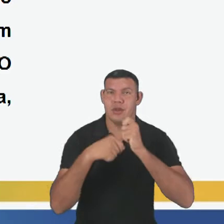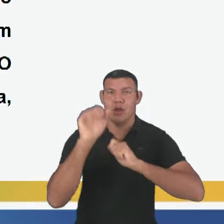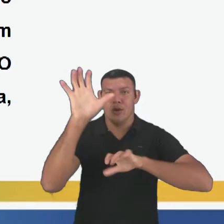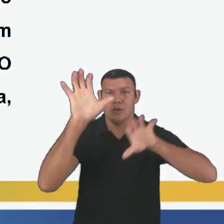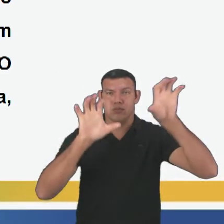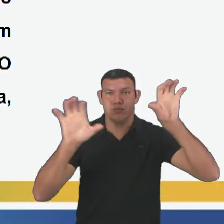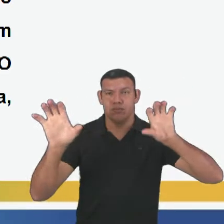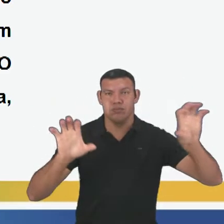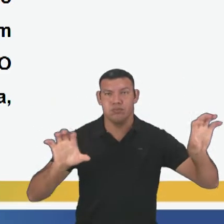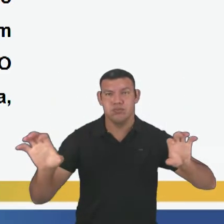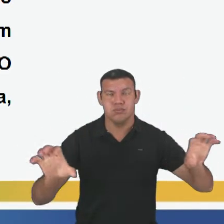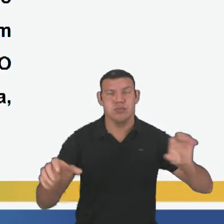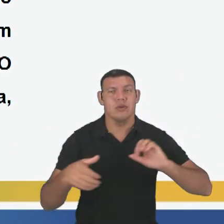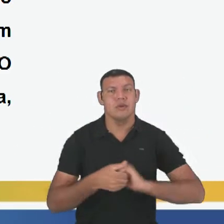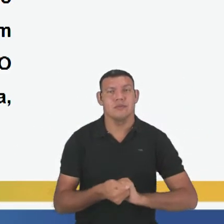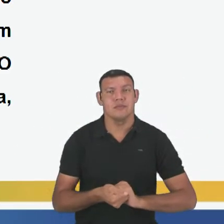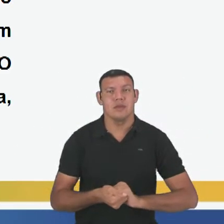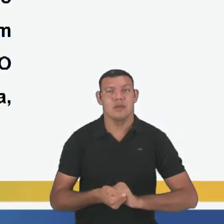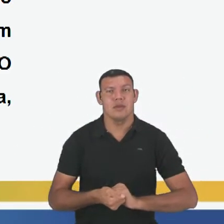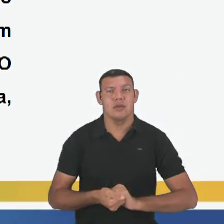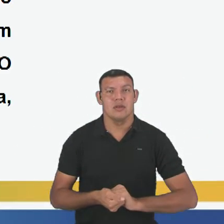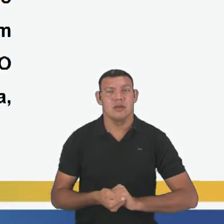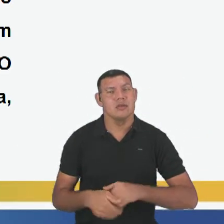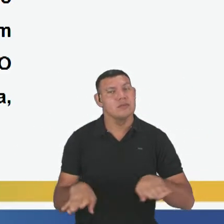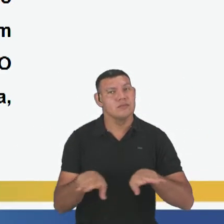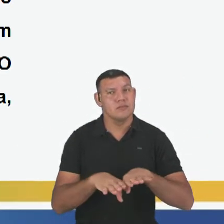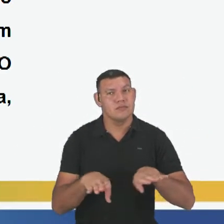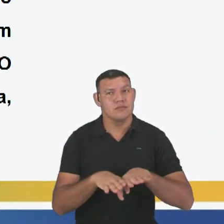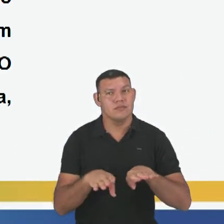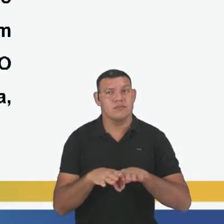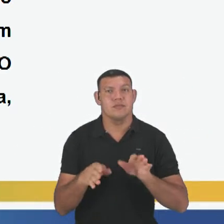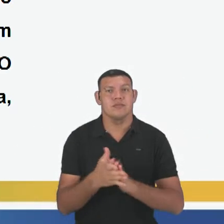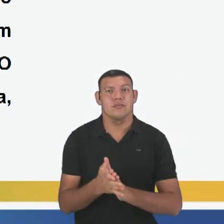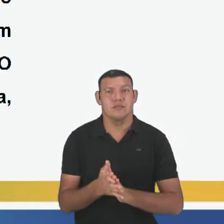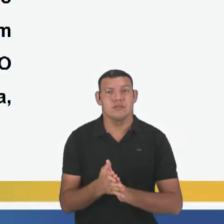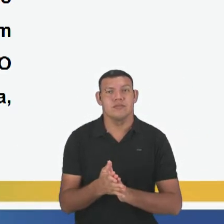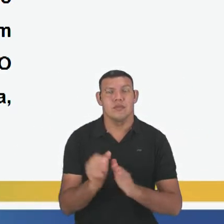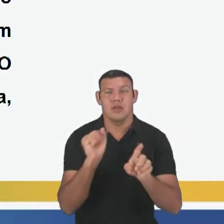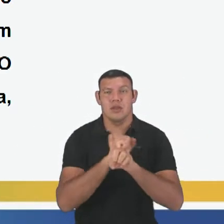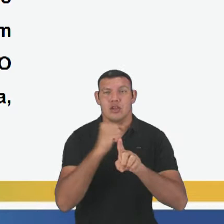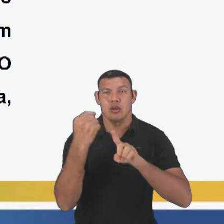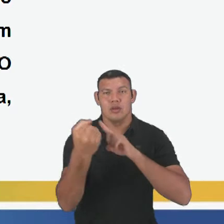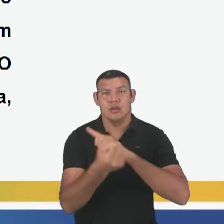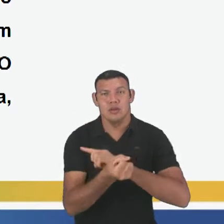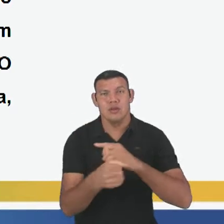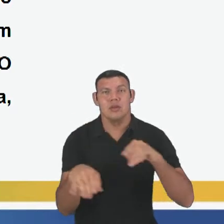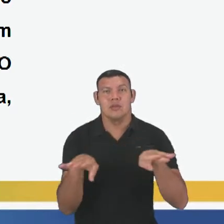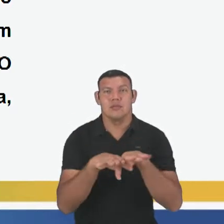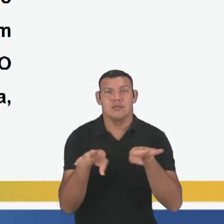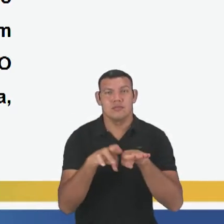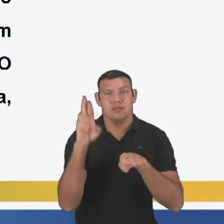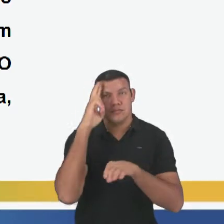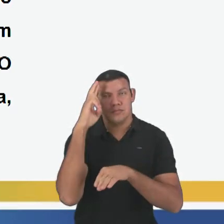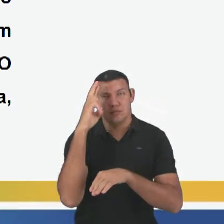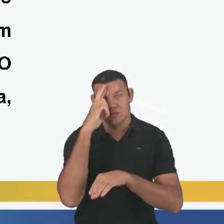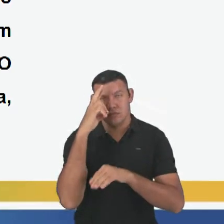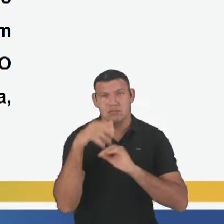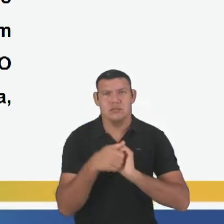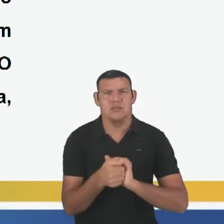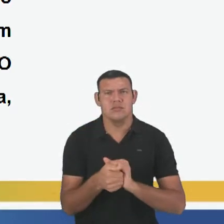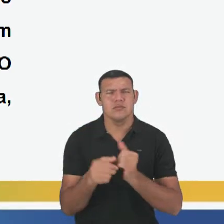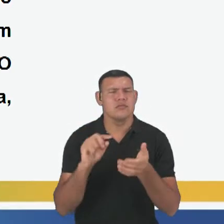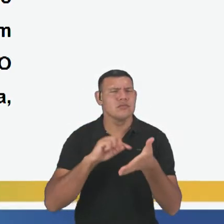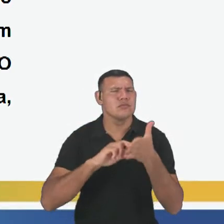região, econômico e industrial, bem como fatores de ordem social e também histórico. Esse histórico, o